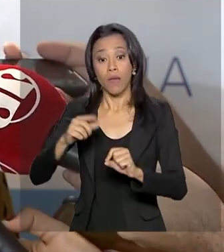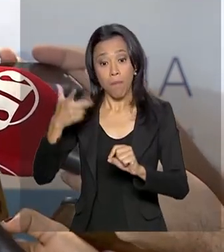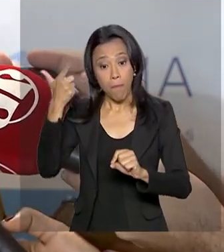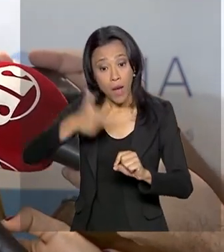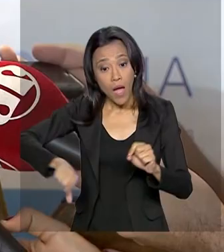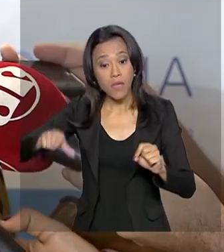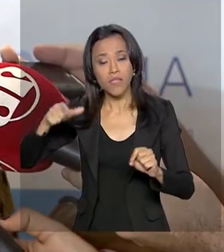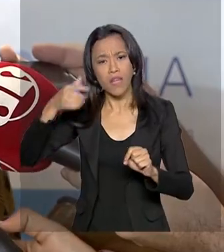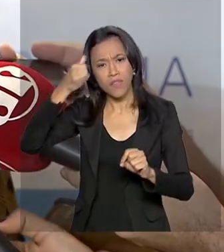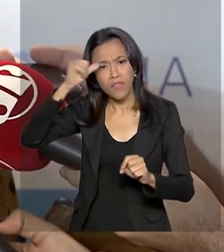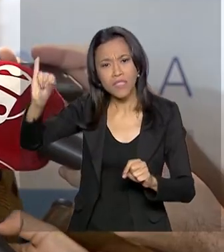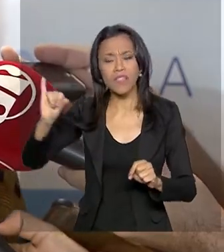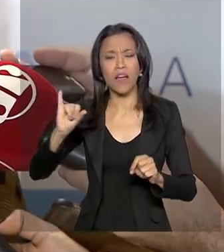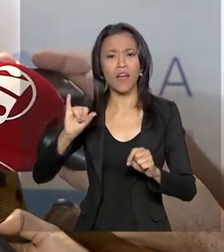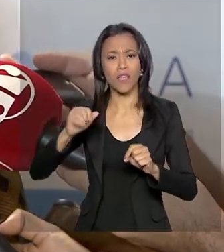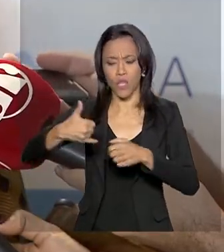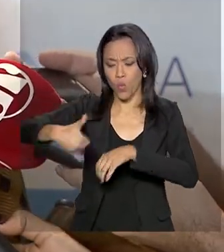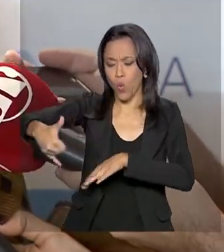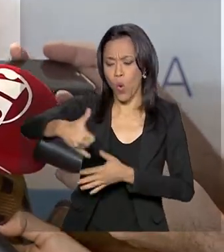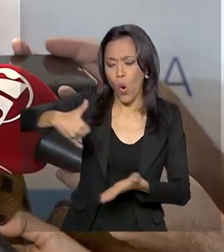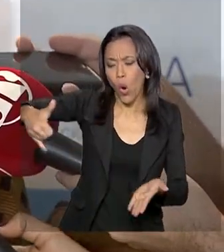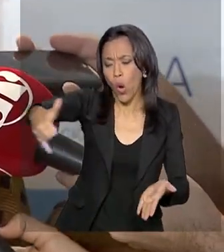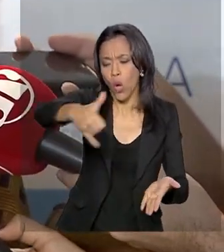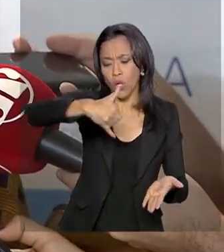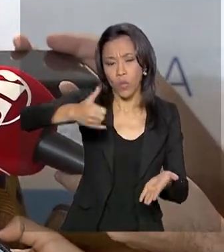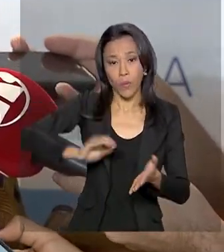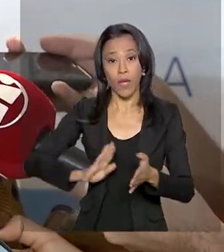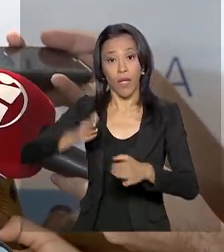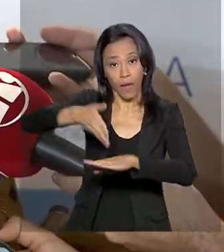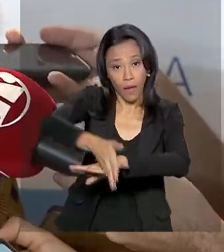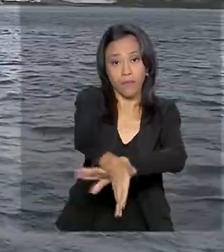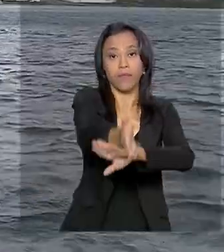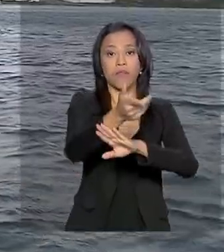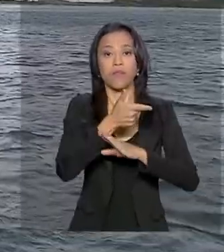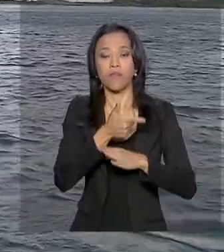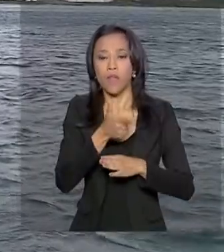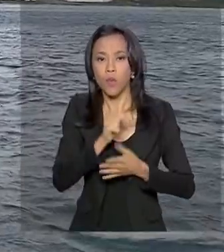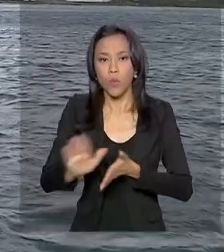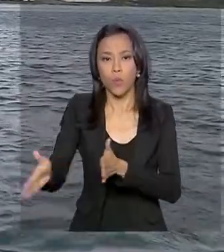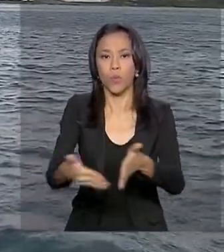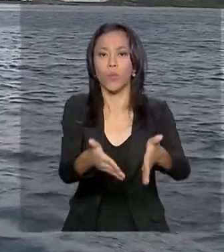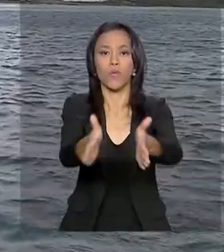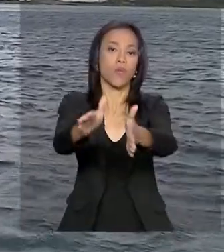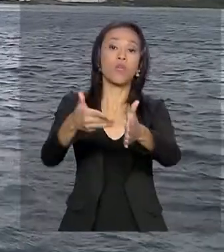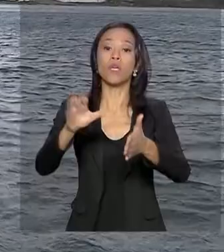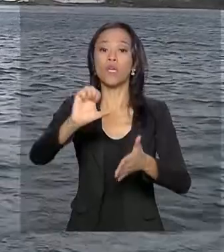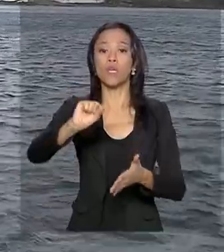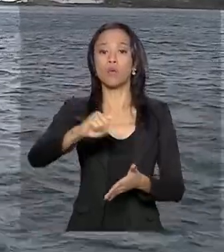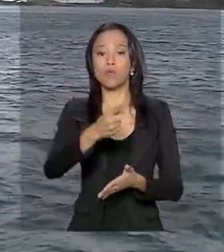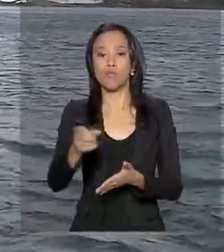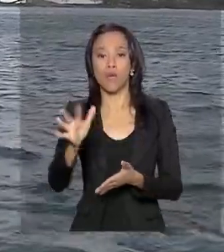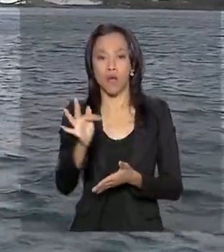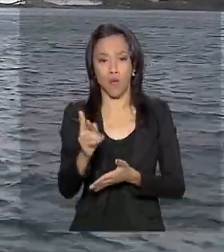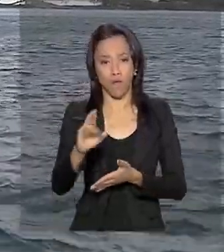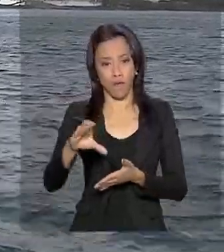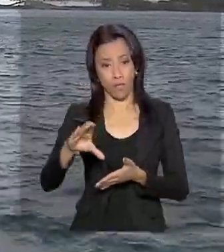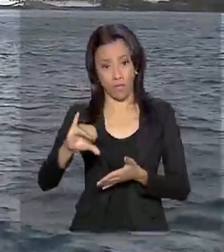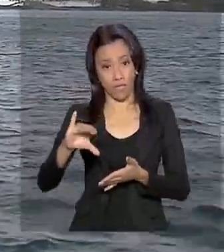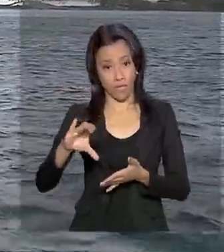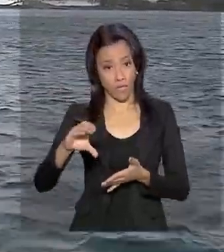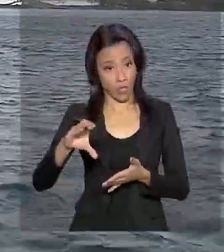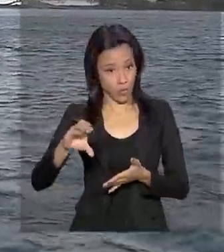para evitar que o óleo entre na foz do rio são francisco a maior vazão deve impactar em apenas 1%